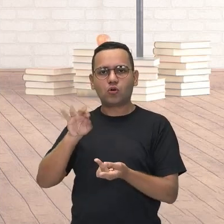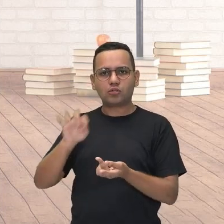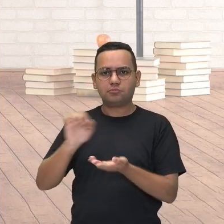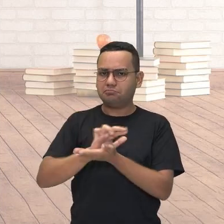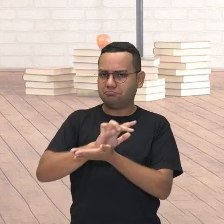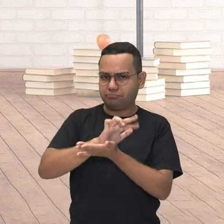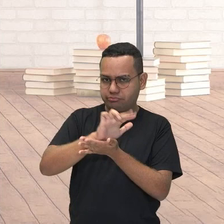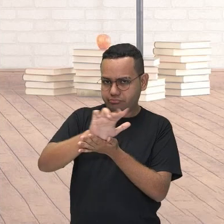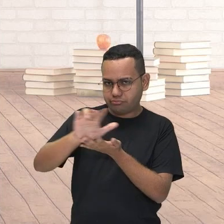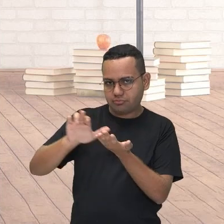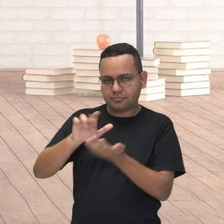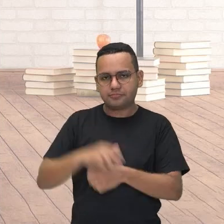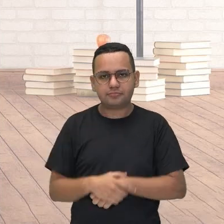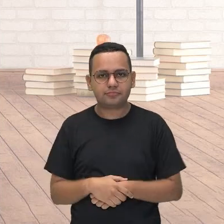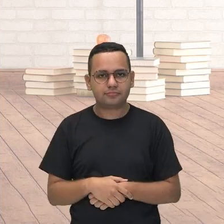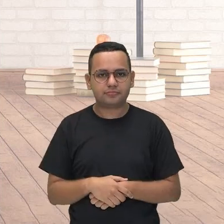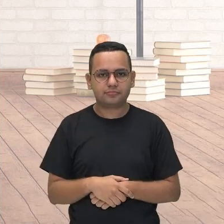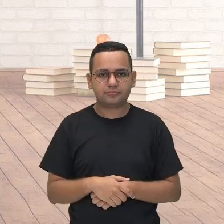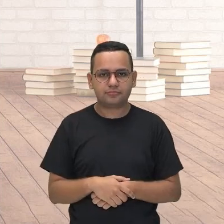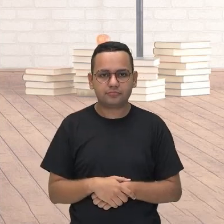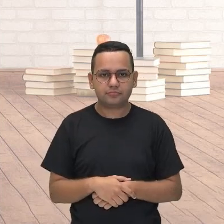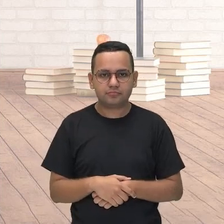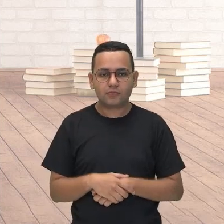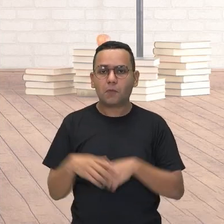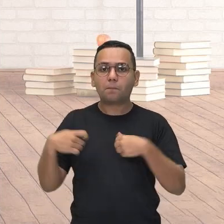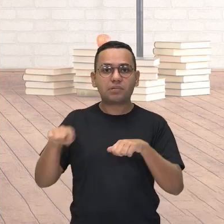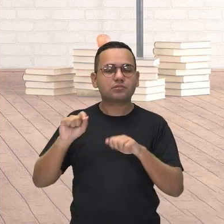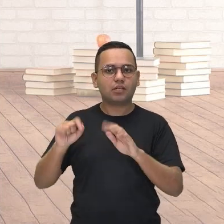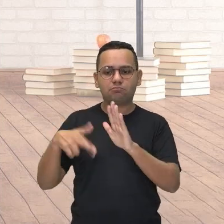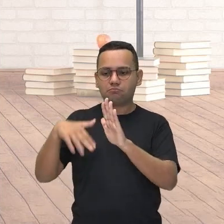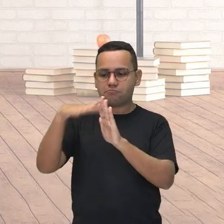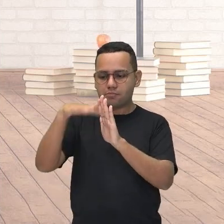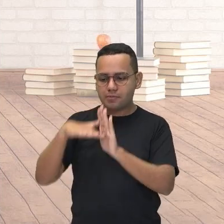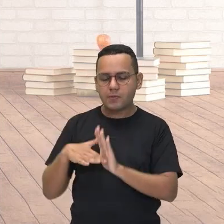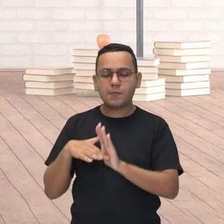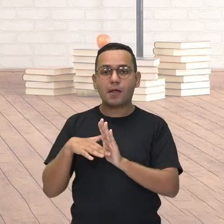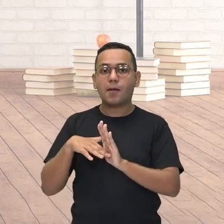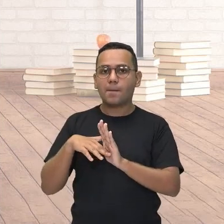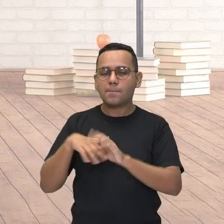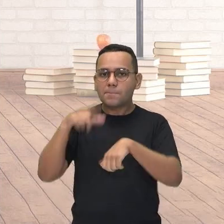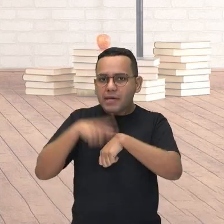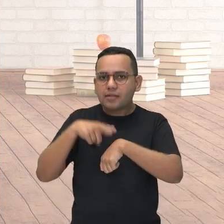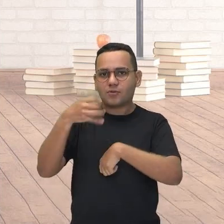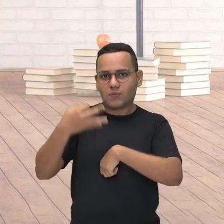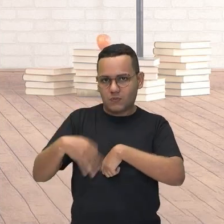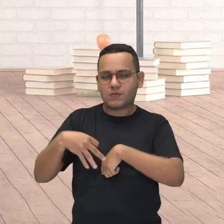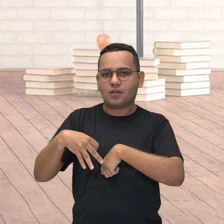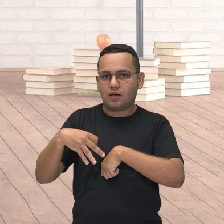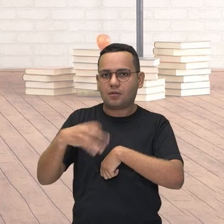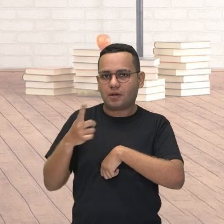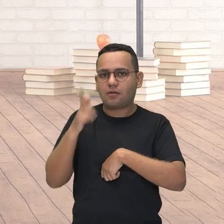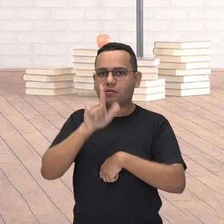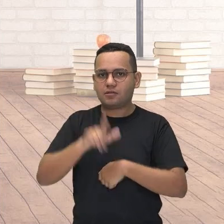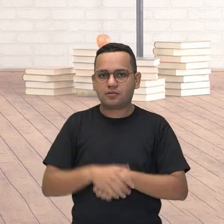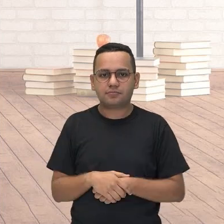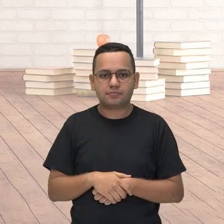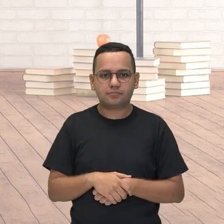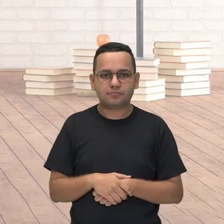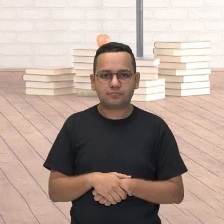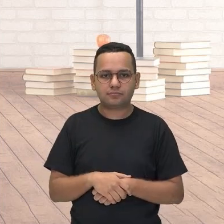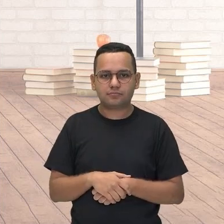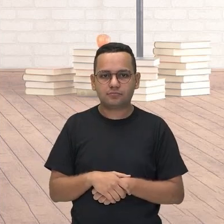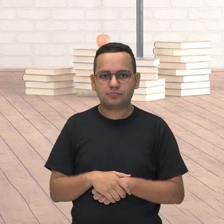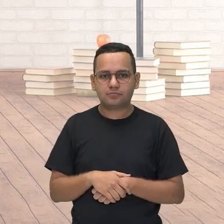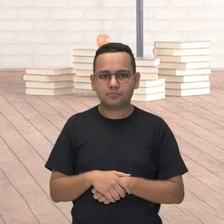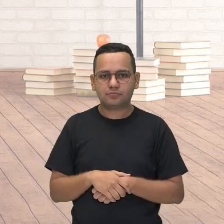sonho. Então, a gente precisa estabelecer, né, esses nossos prazos. E, gente, tem uma coisa muito importante.